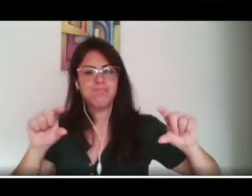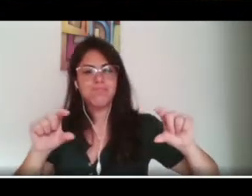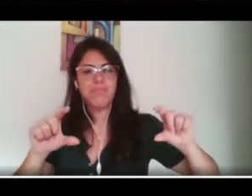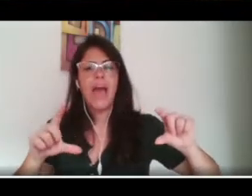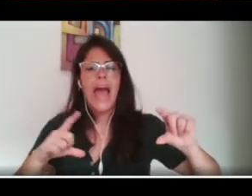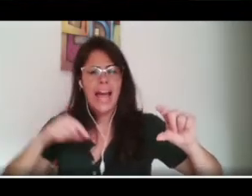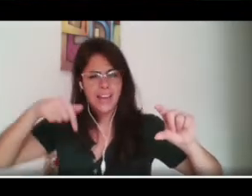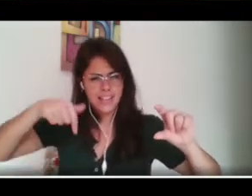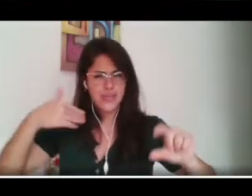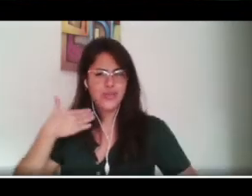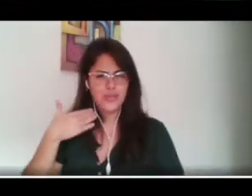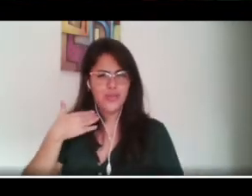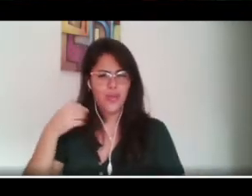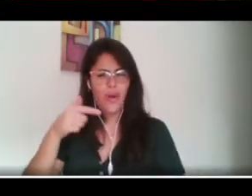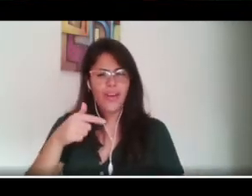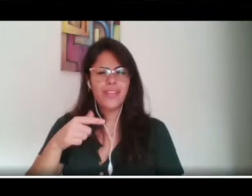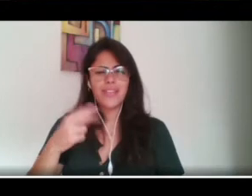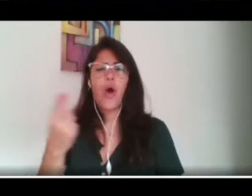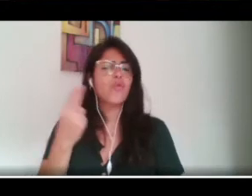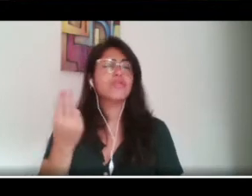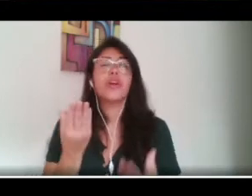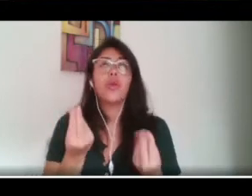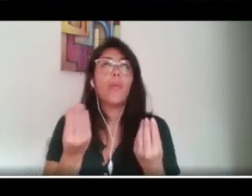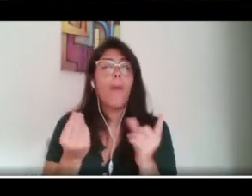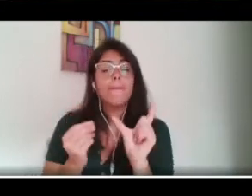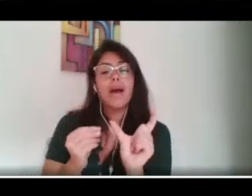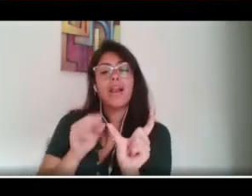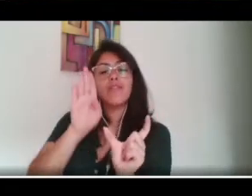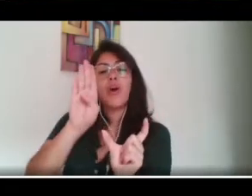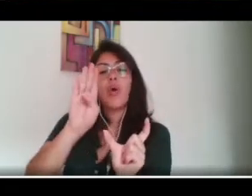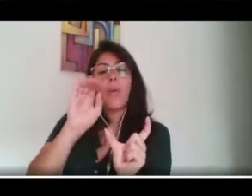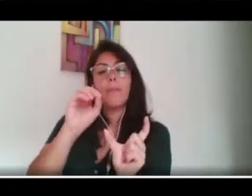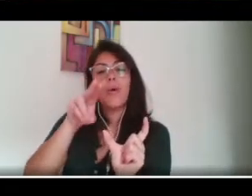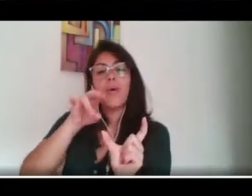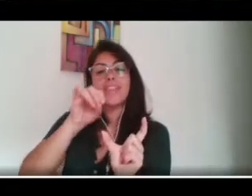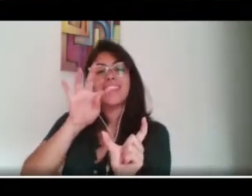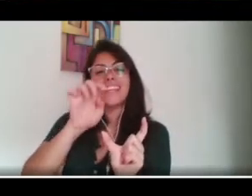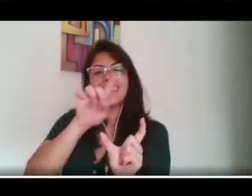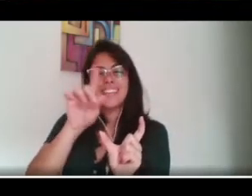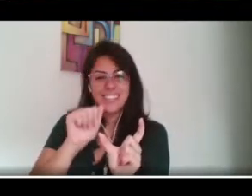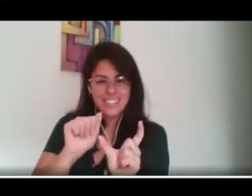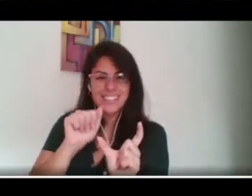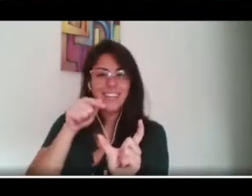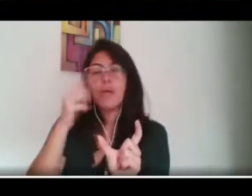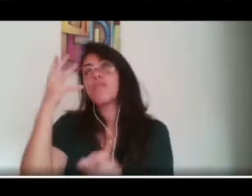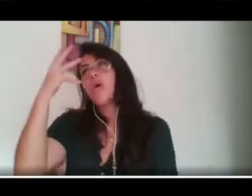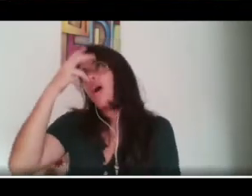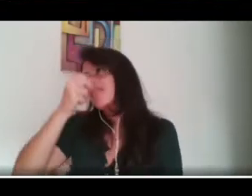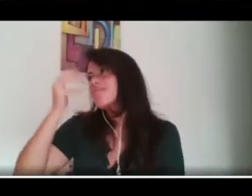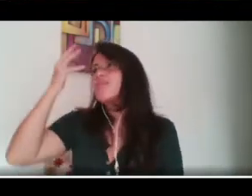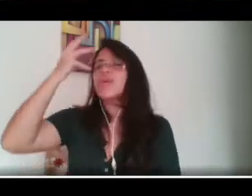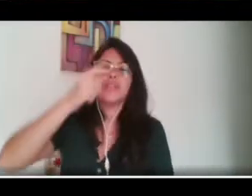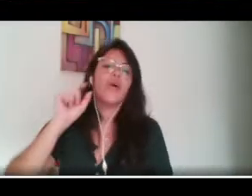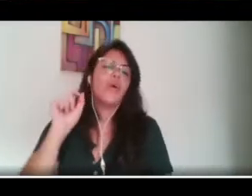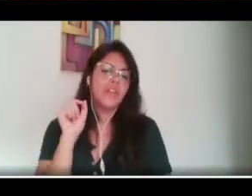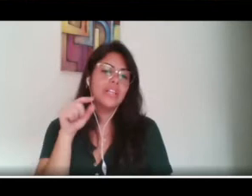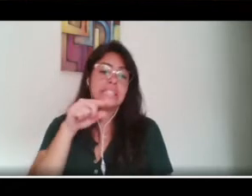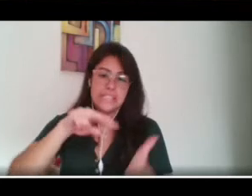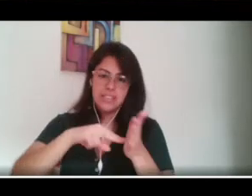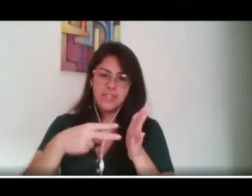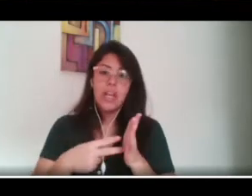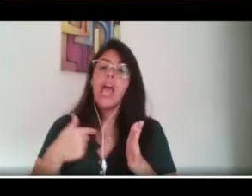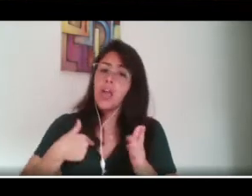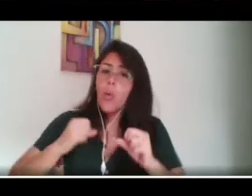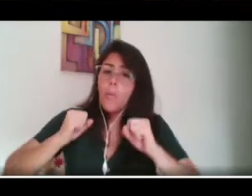A boniteza desse negócio é a seguinte: eu posso tratar um movimento em cada uma das dimensões